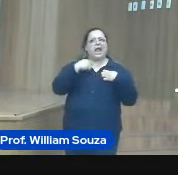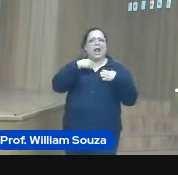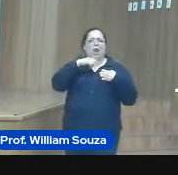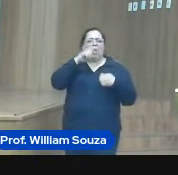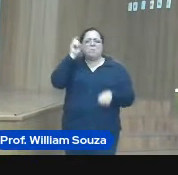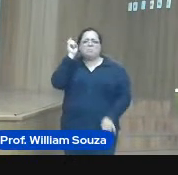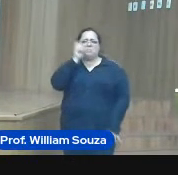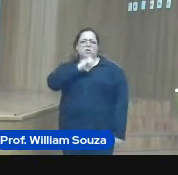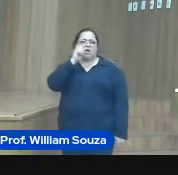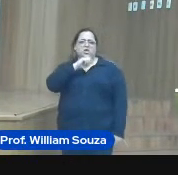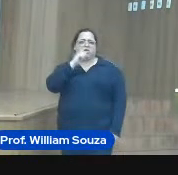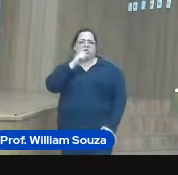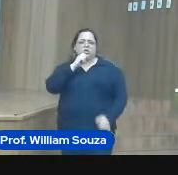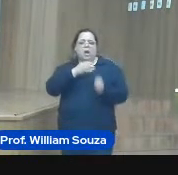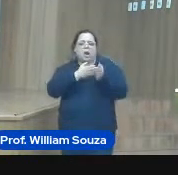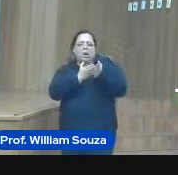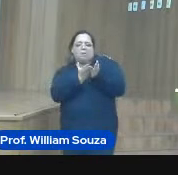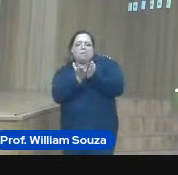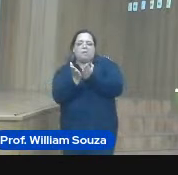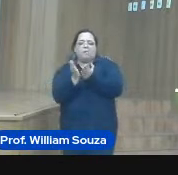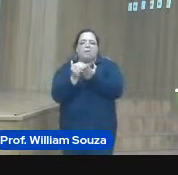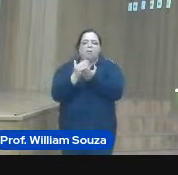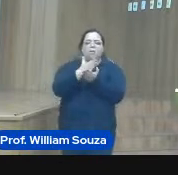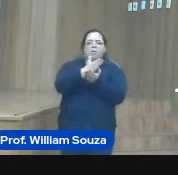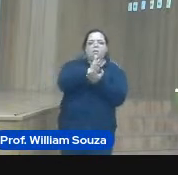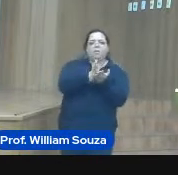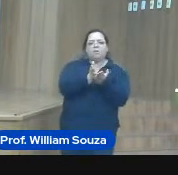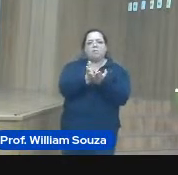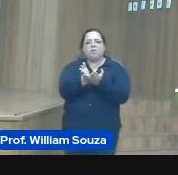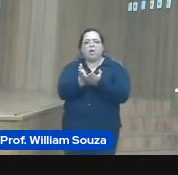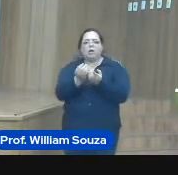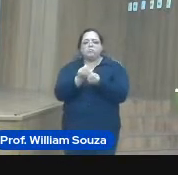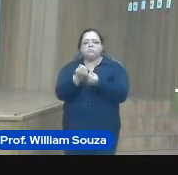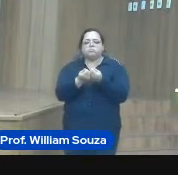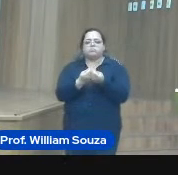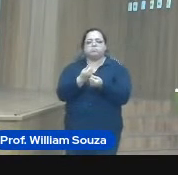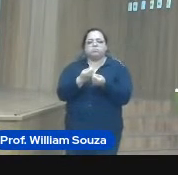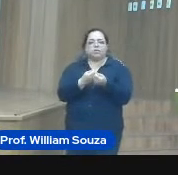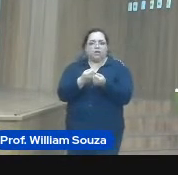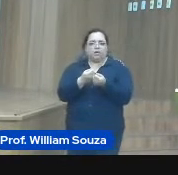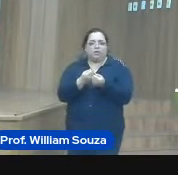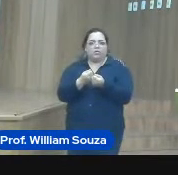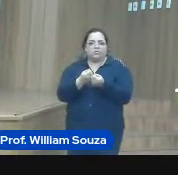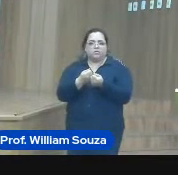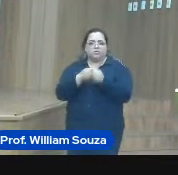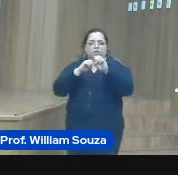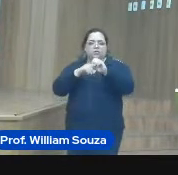o foco do investimento na educação pública para a questão do mérito.